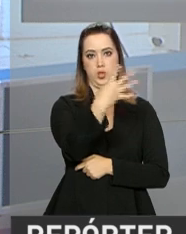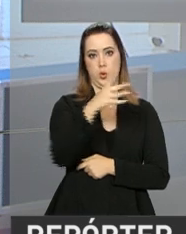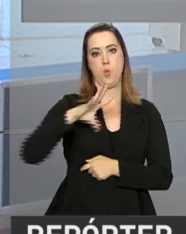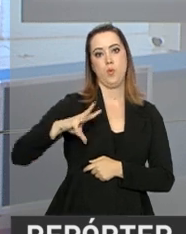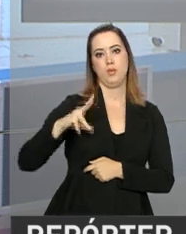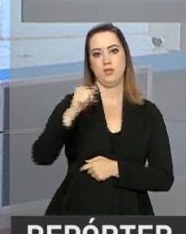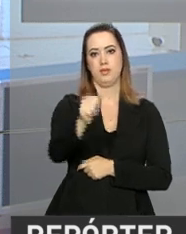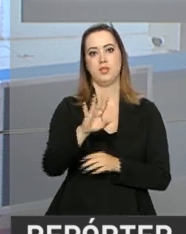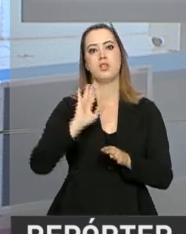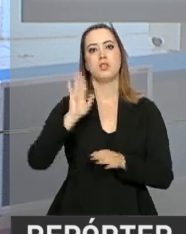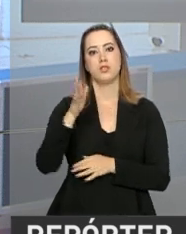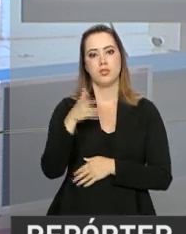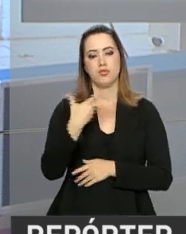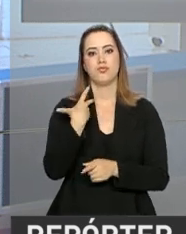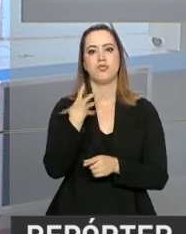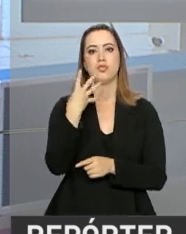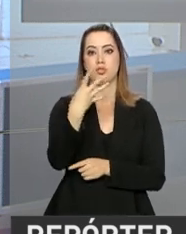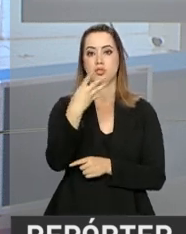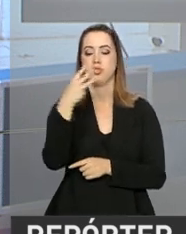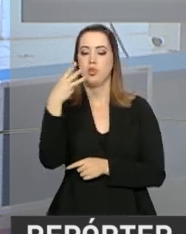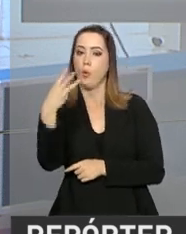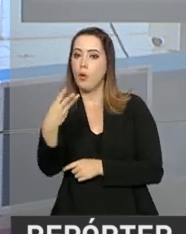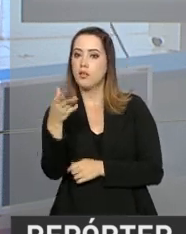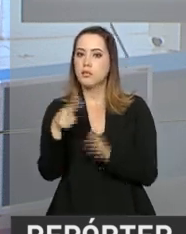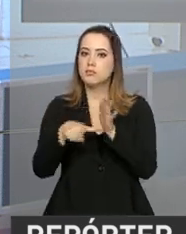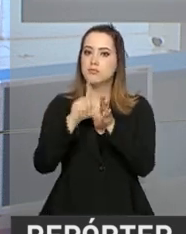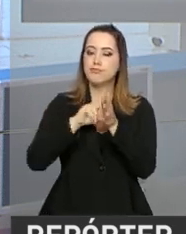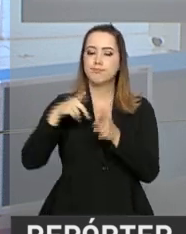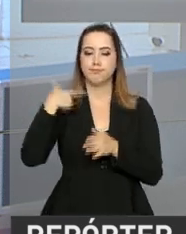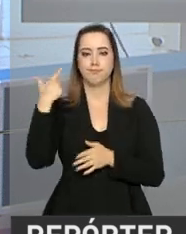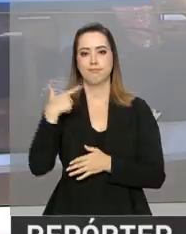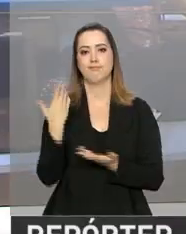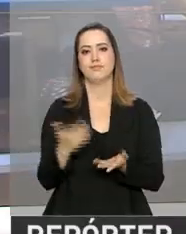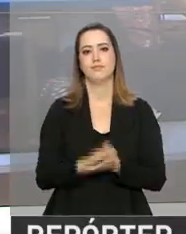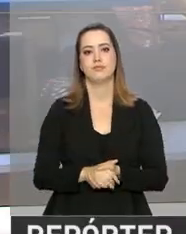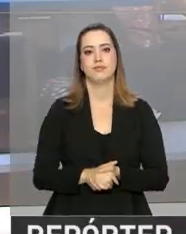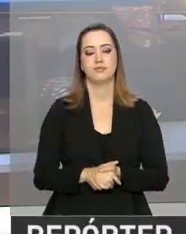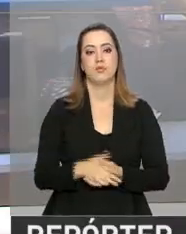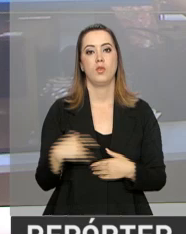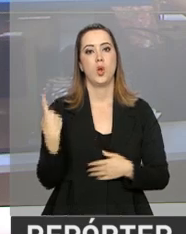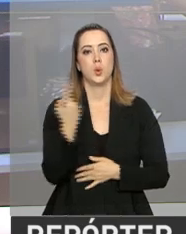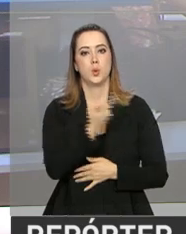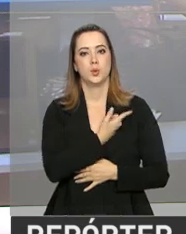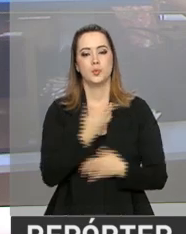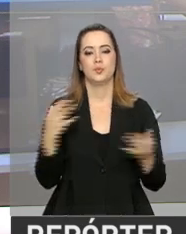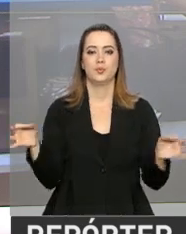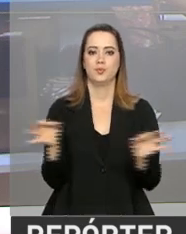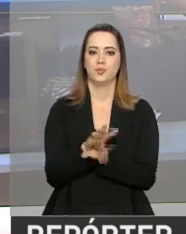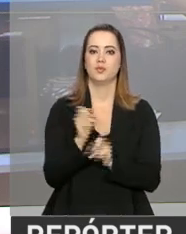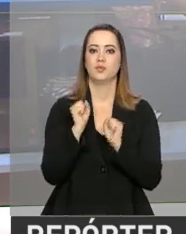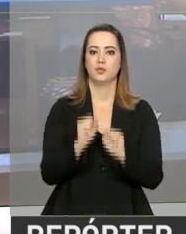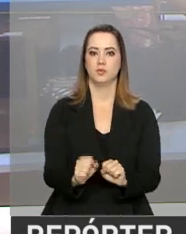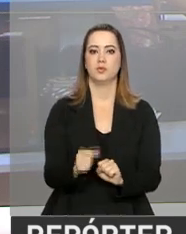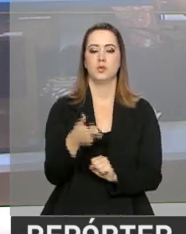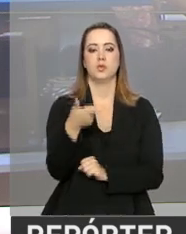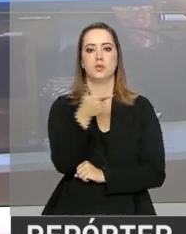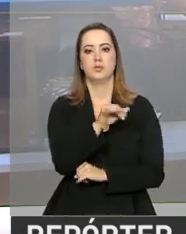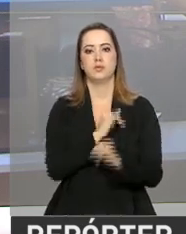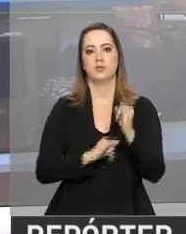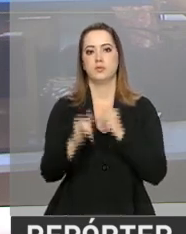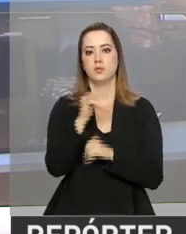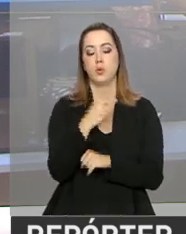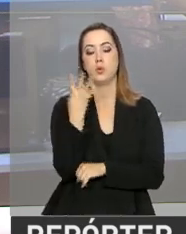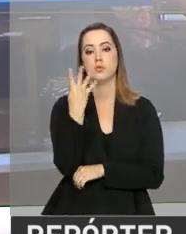ultrapassamos as 43 conquistadas em Londres 2012. Nós ficamos por aqui. Podemos voltar a qualquer momento com